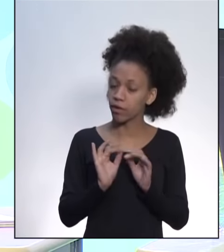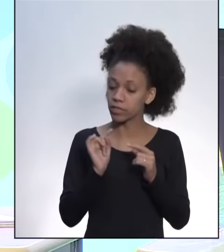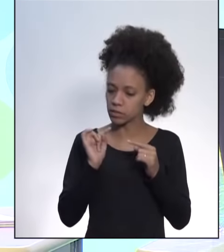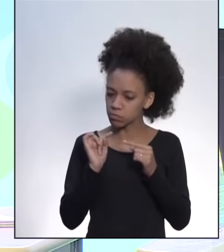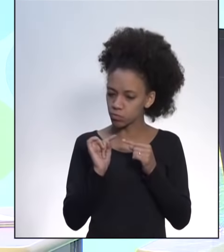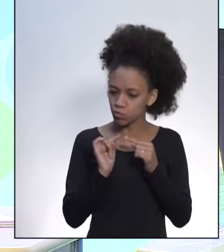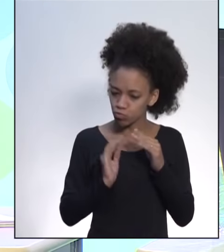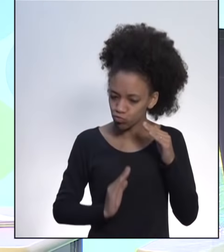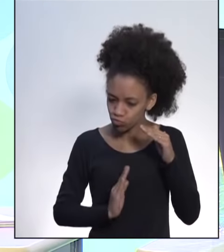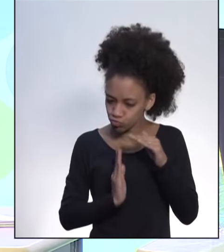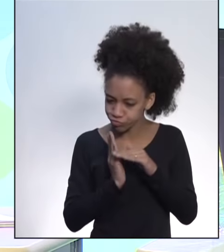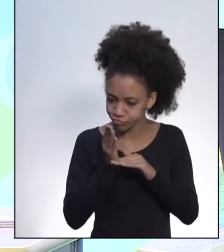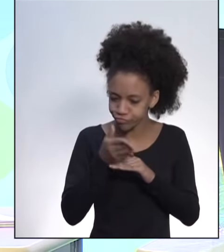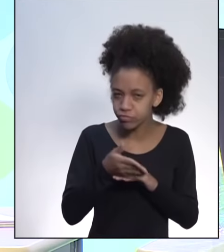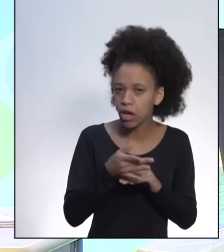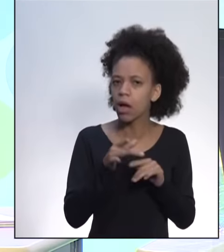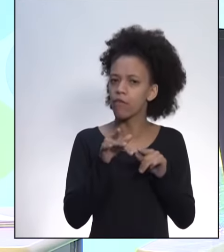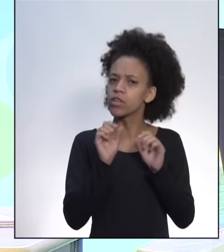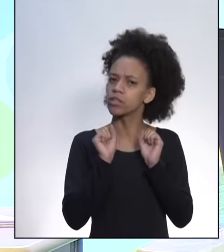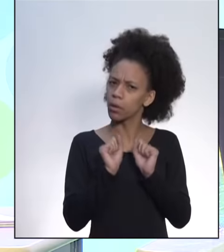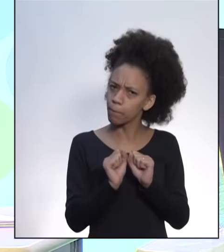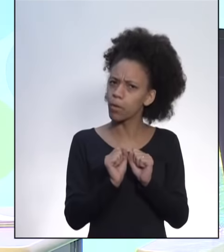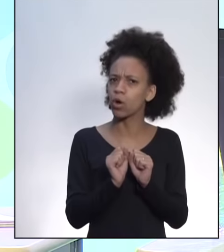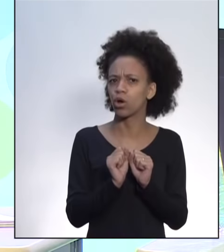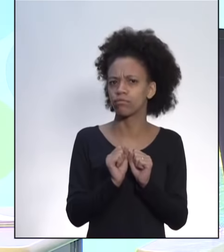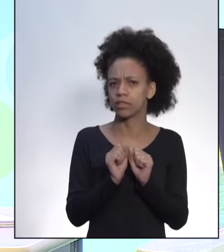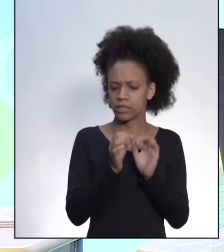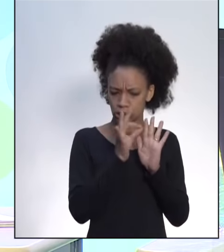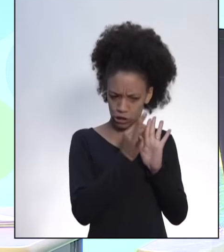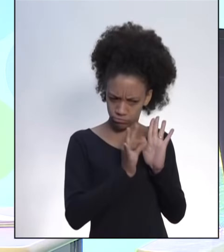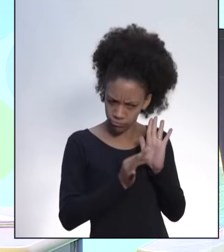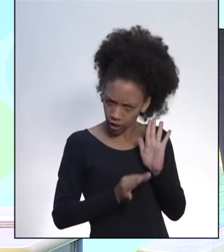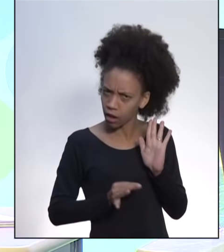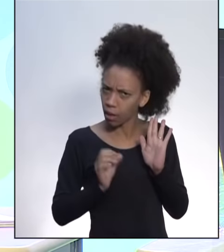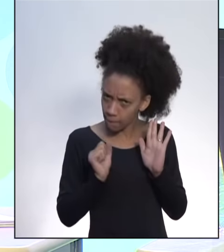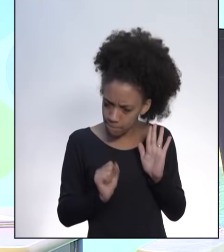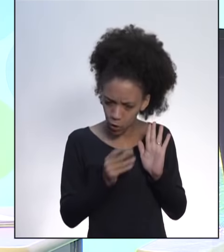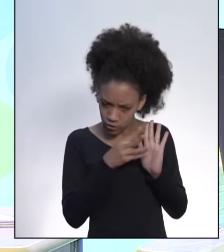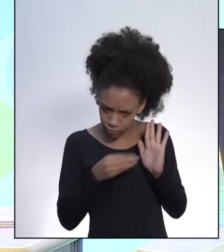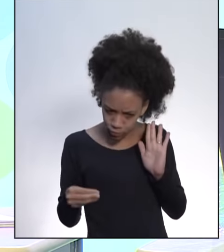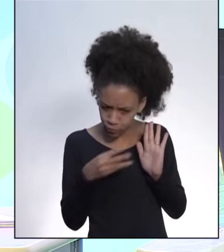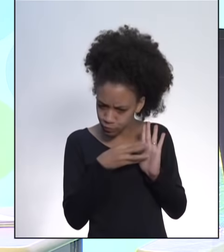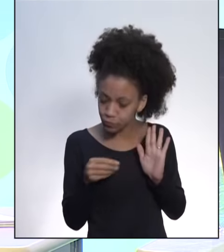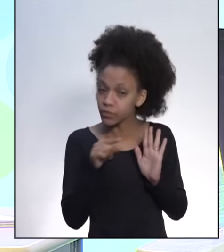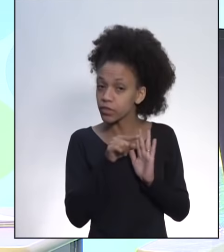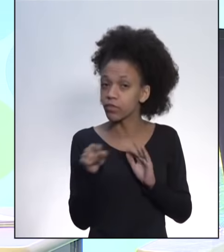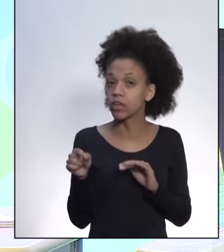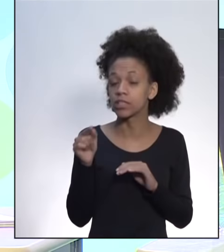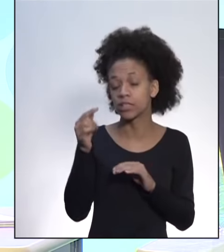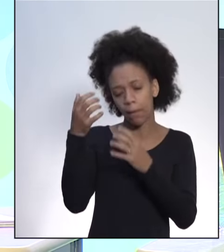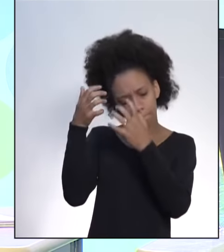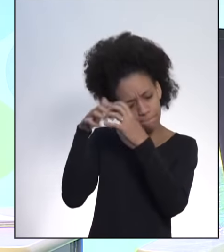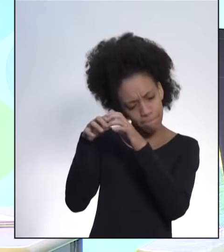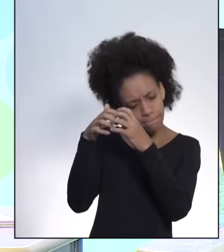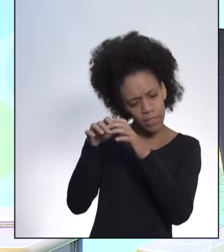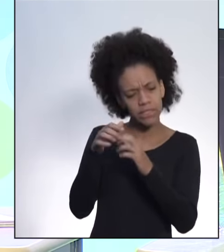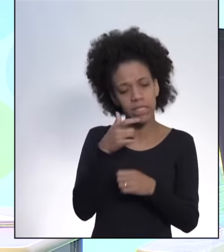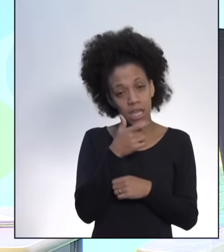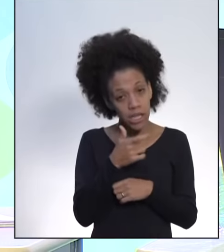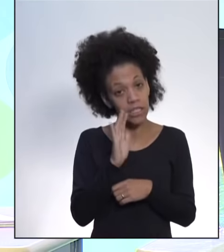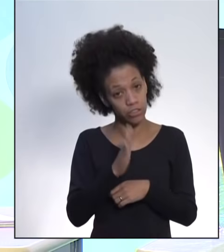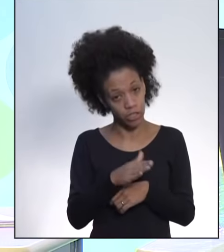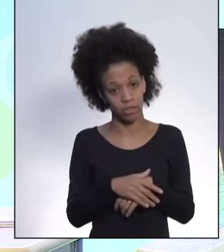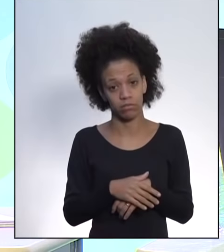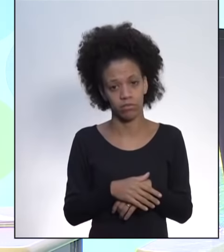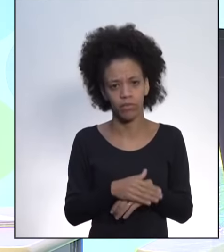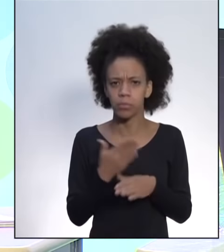além e vocês também podem pegar daquela lista tá o que eu quero que vocês façam que vocês pensem em inglês